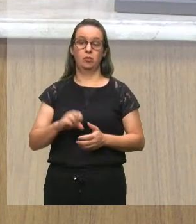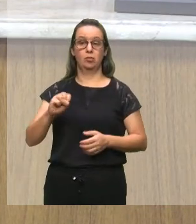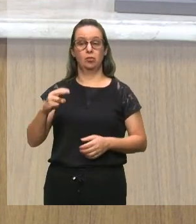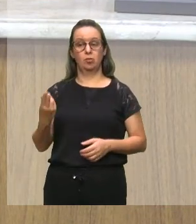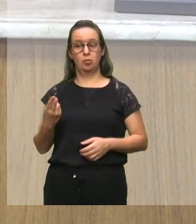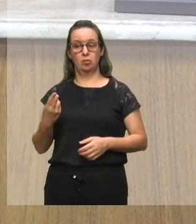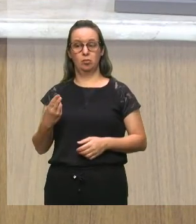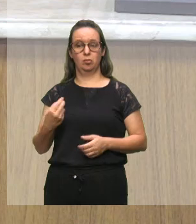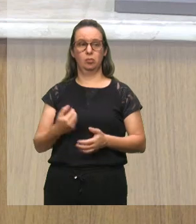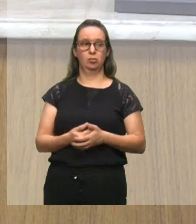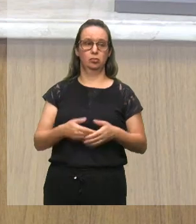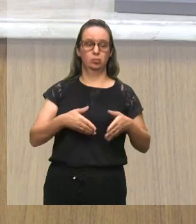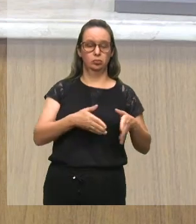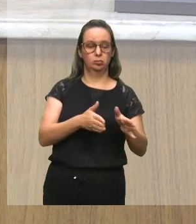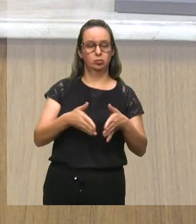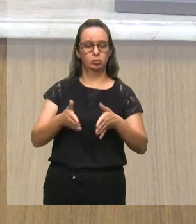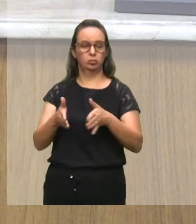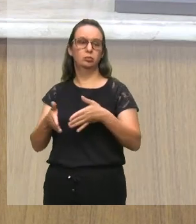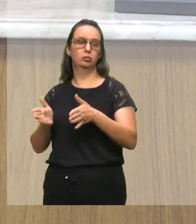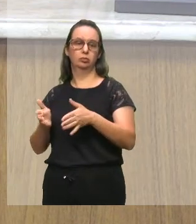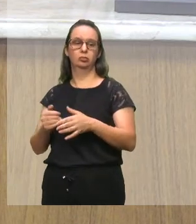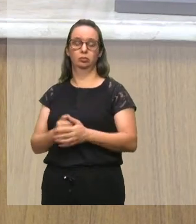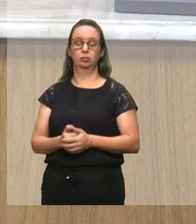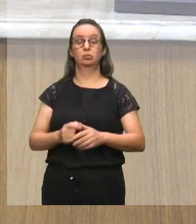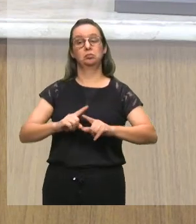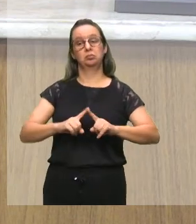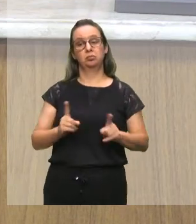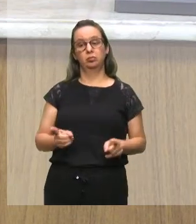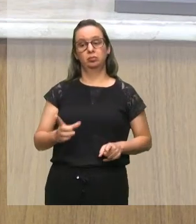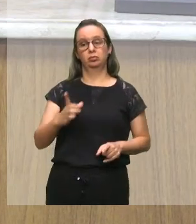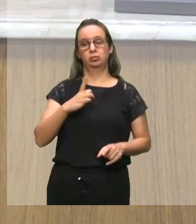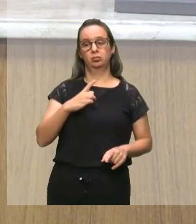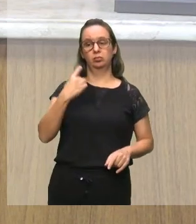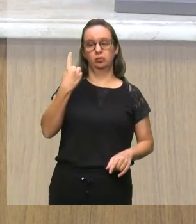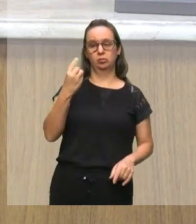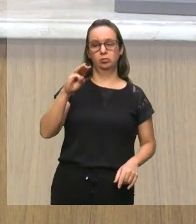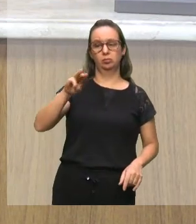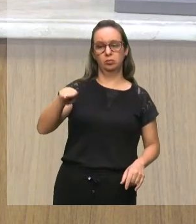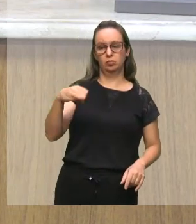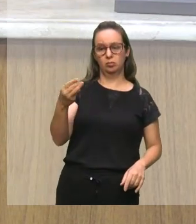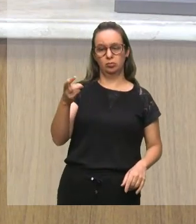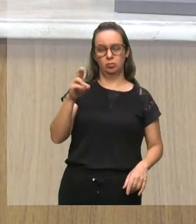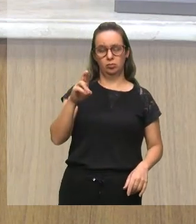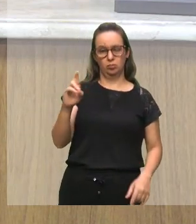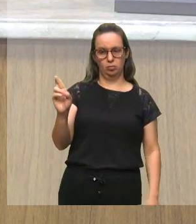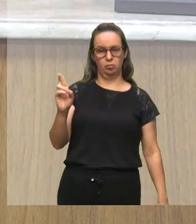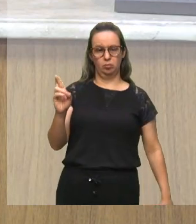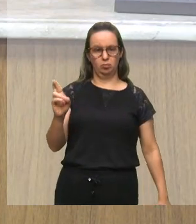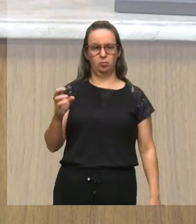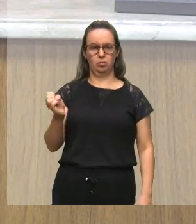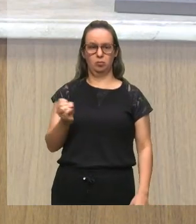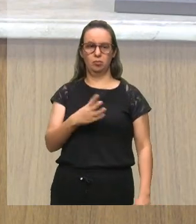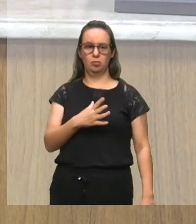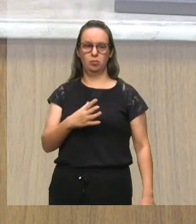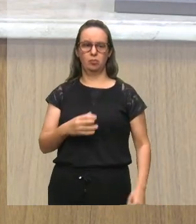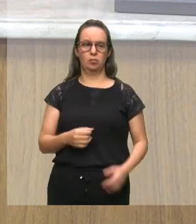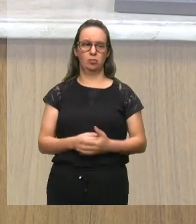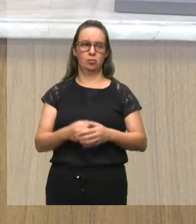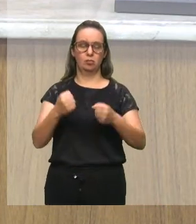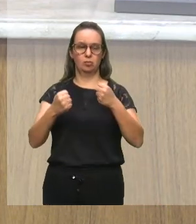foi deixado R$1 milhão para aquisição de novos veículos. É isso que eu tenho de informação. Sim,